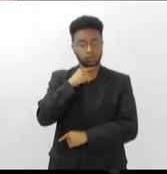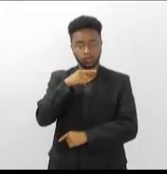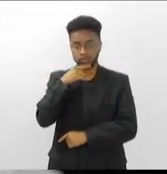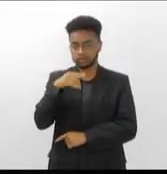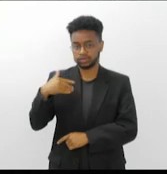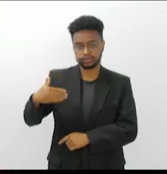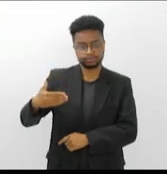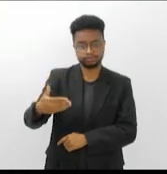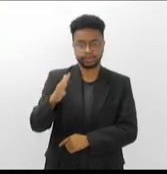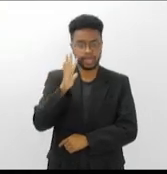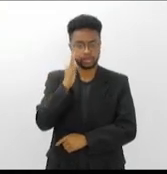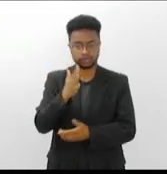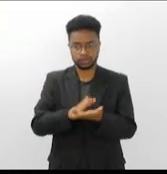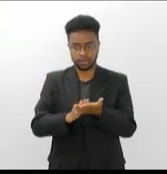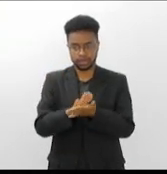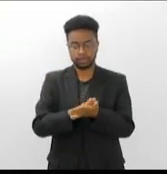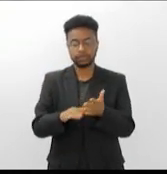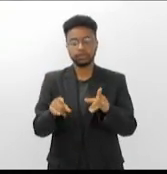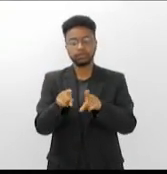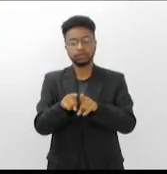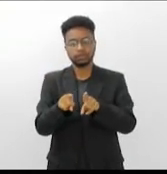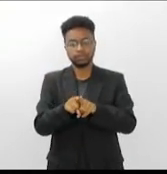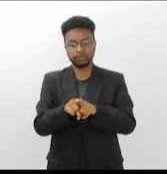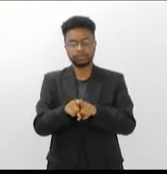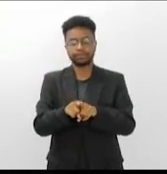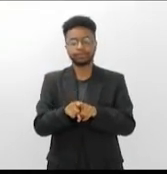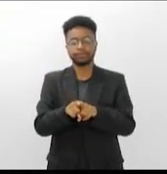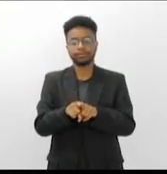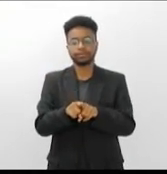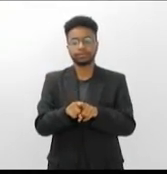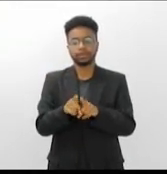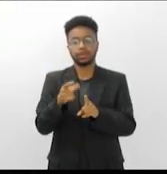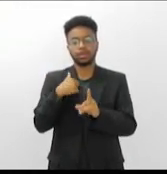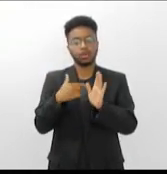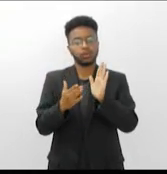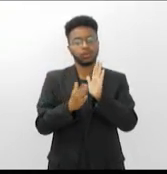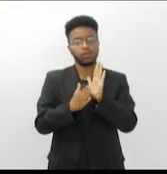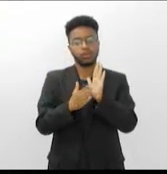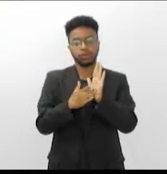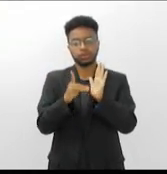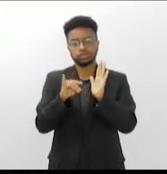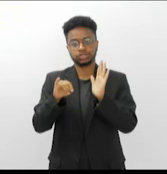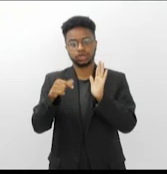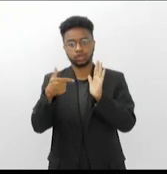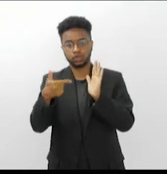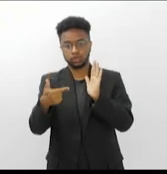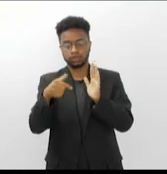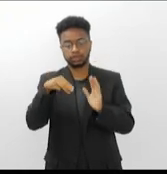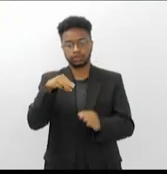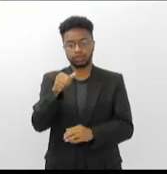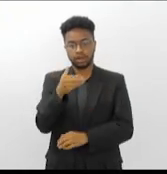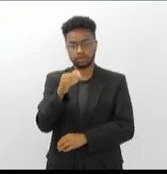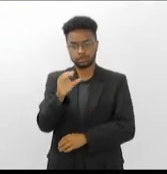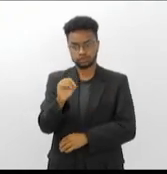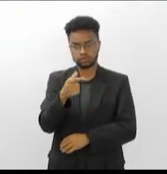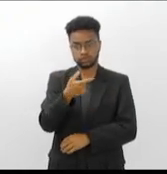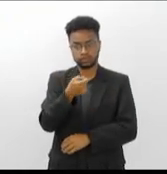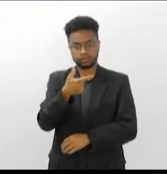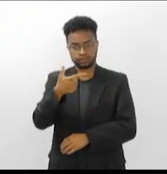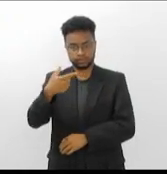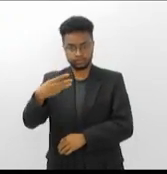frente. Além disso, também propus, no dia 2 de março de